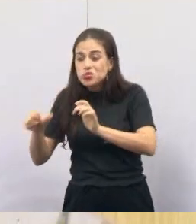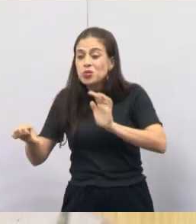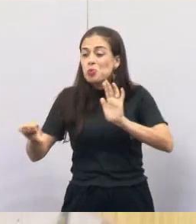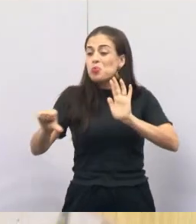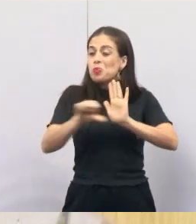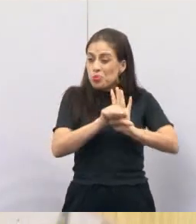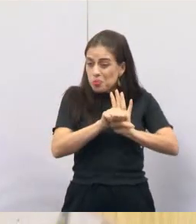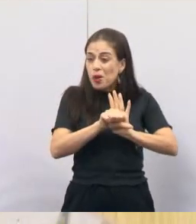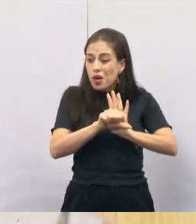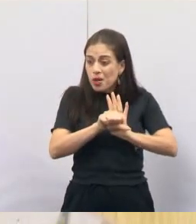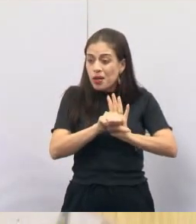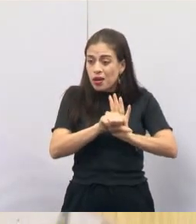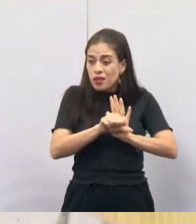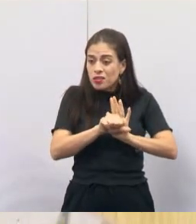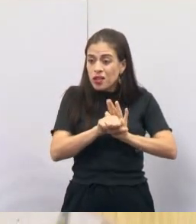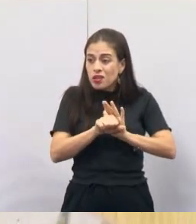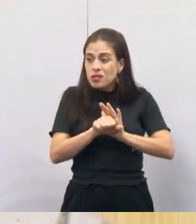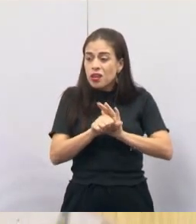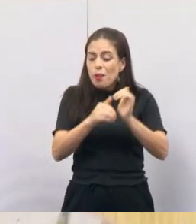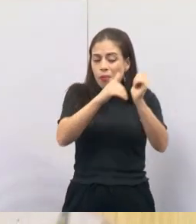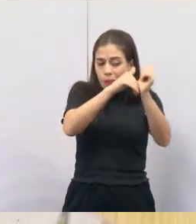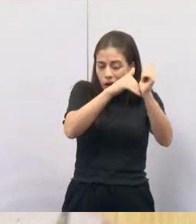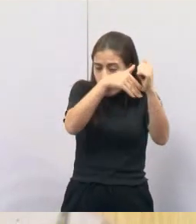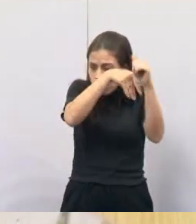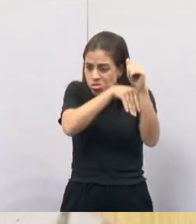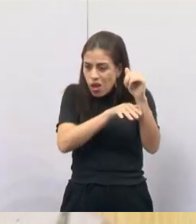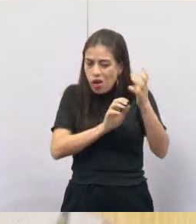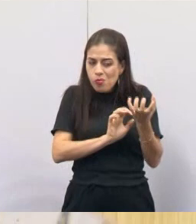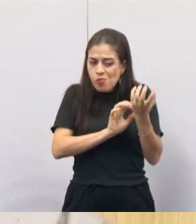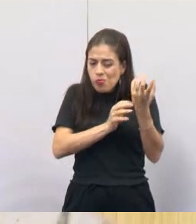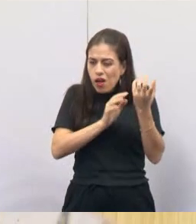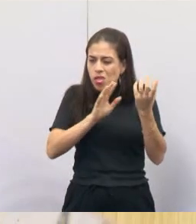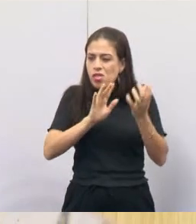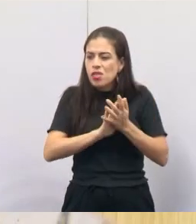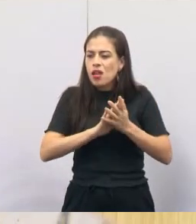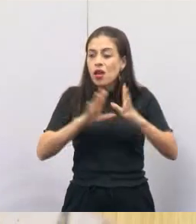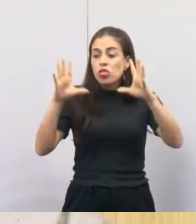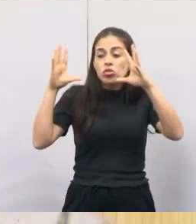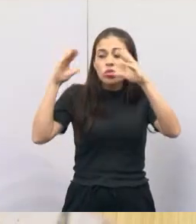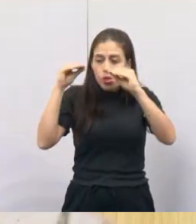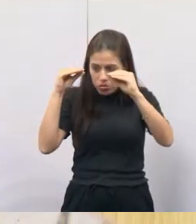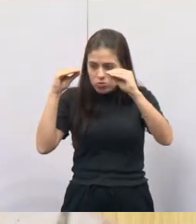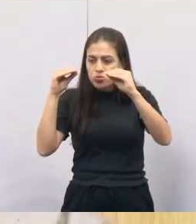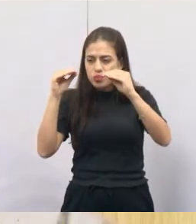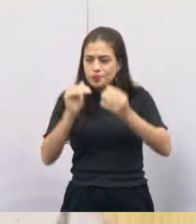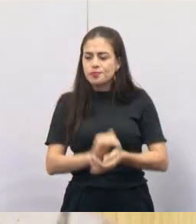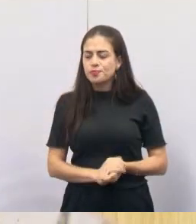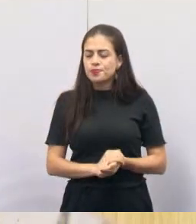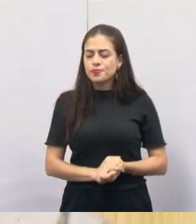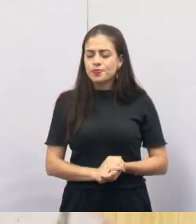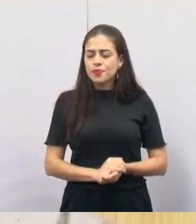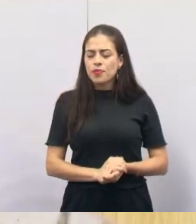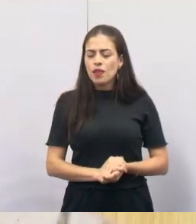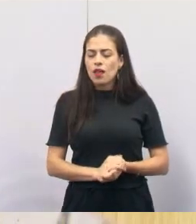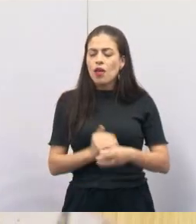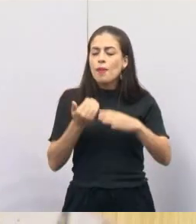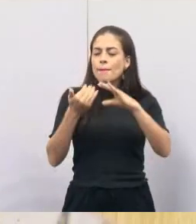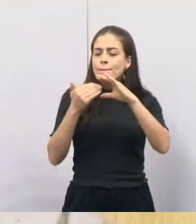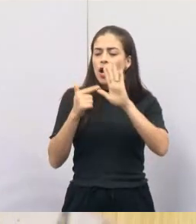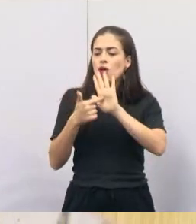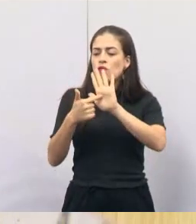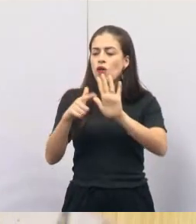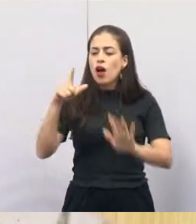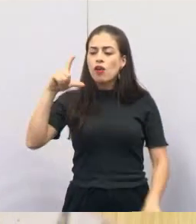as condições da mencionada área, inclusive no período noturno, para cometer crimes. Encaminhamos fotos do